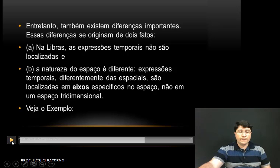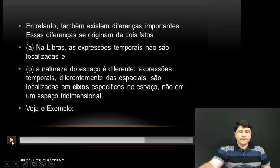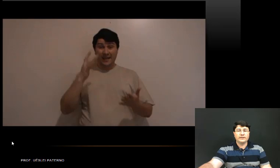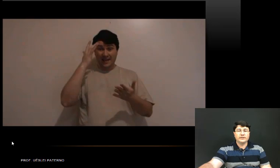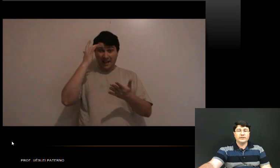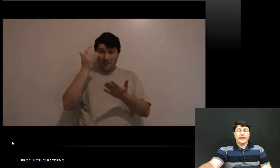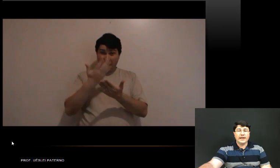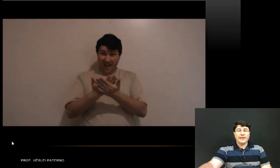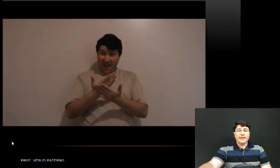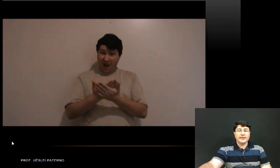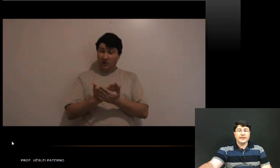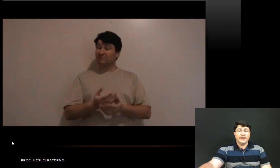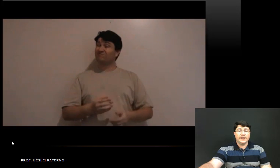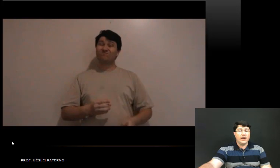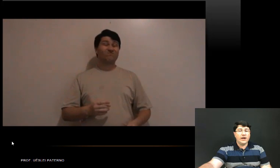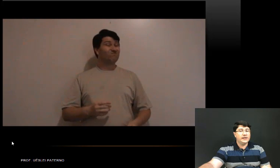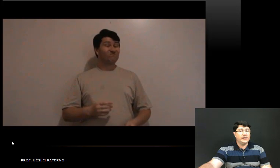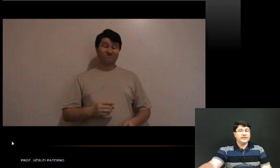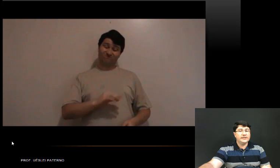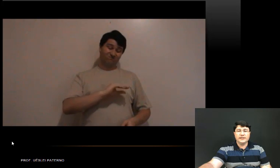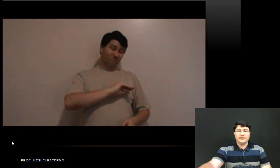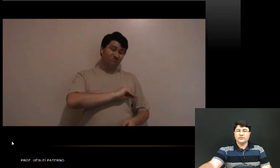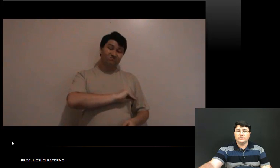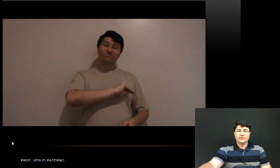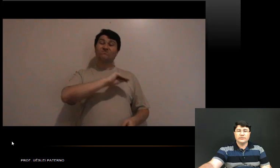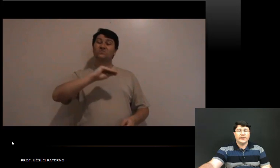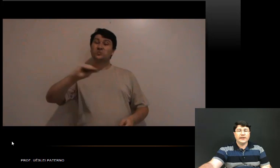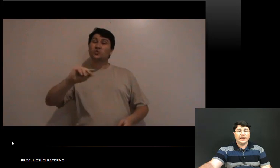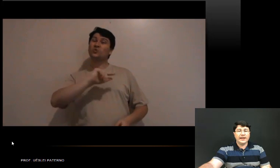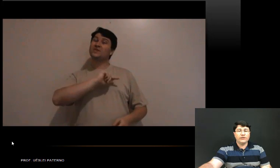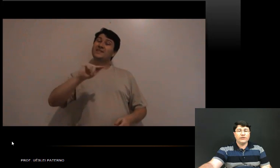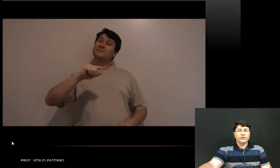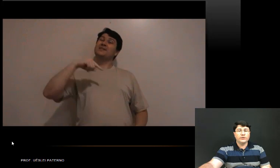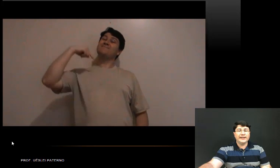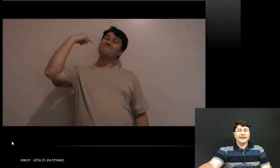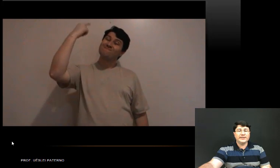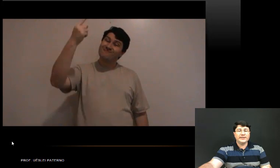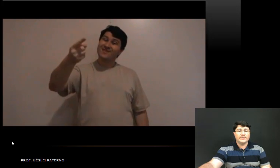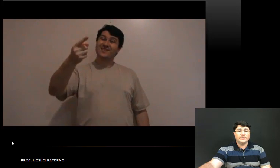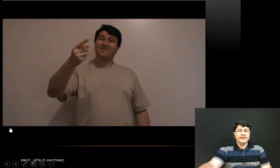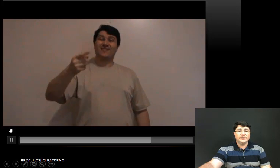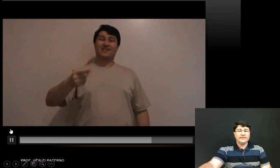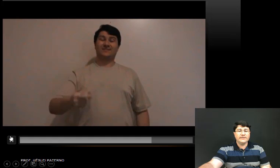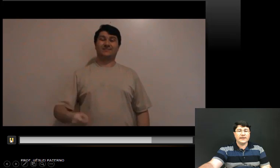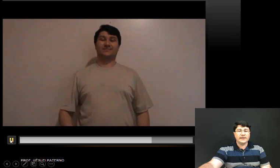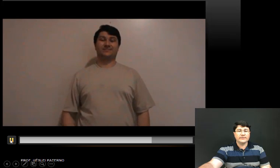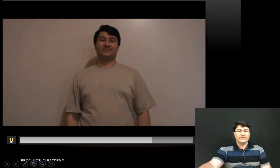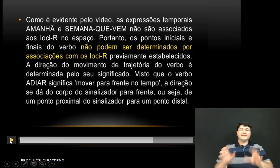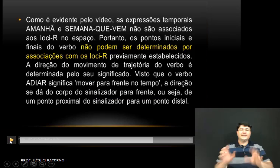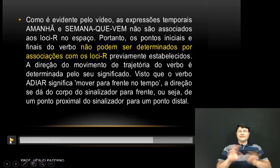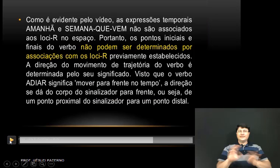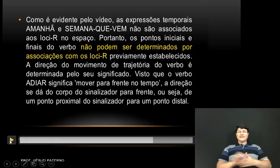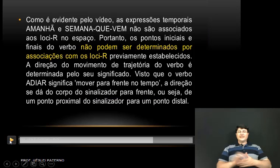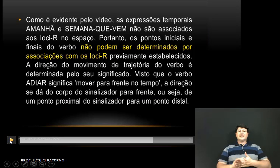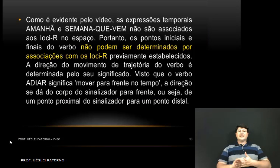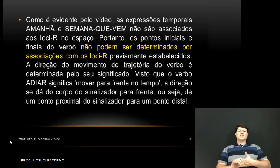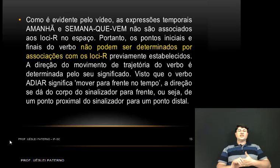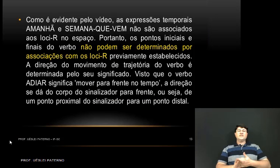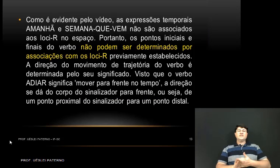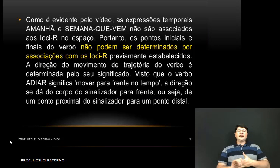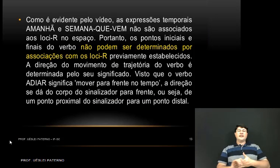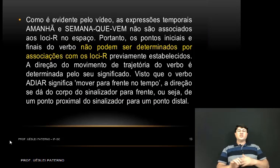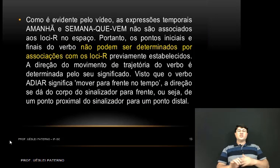exemplo aqui. Amanhã a aula? Não. Ela foi mudada para a semana que vem.